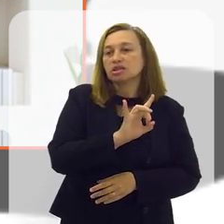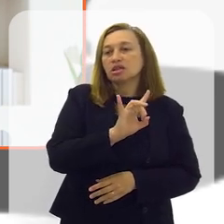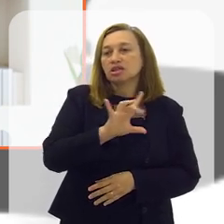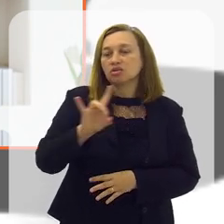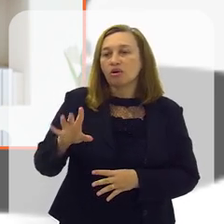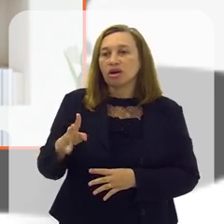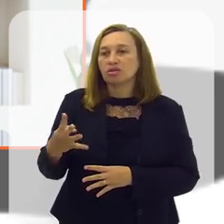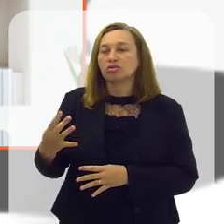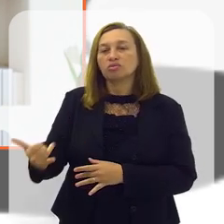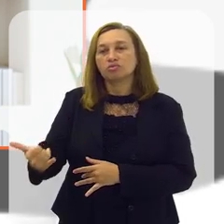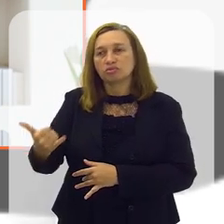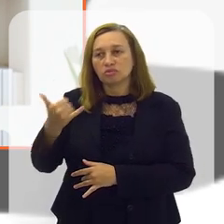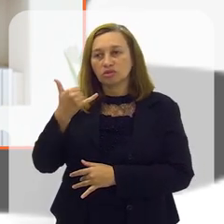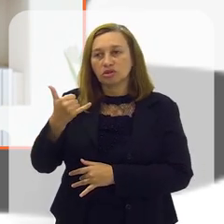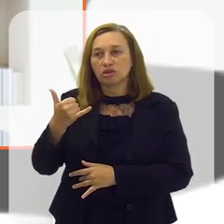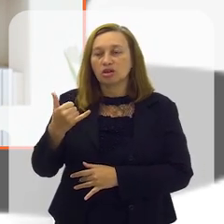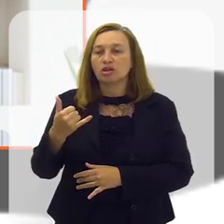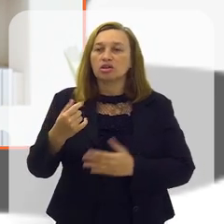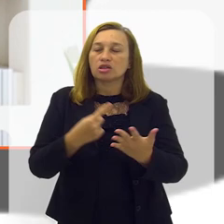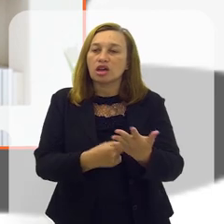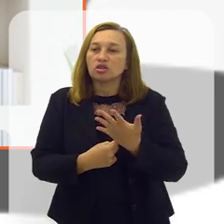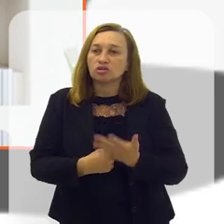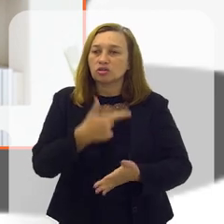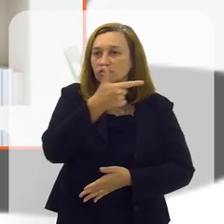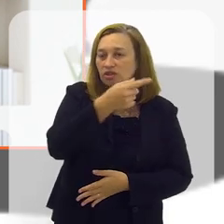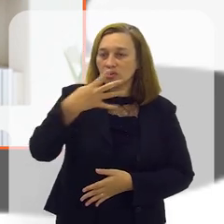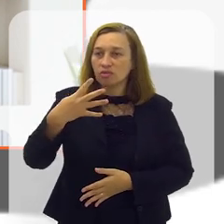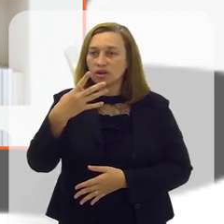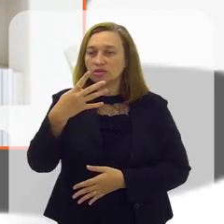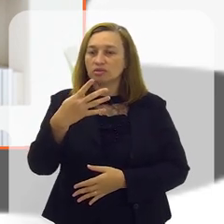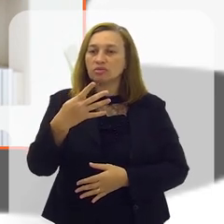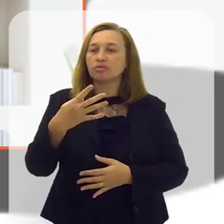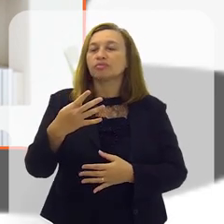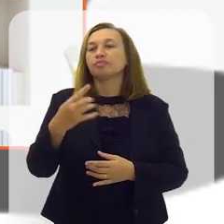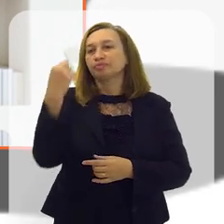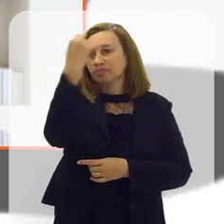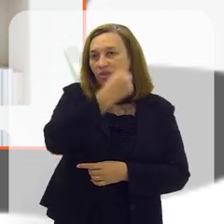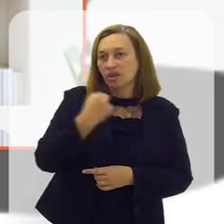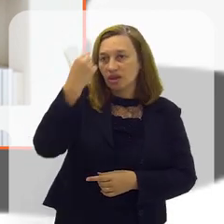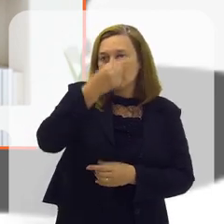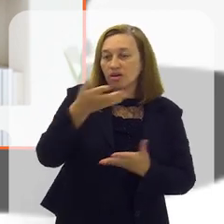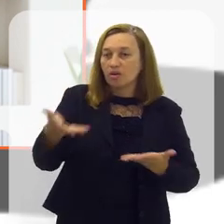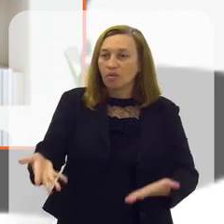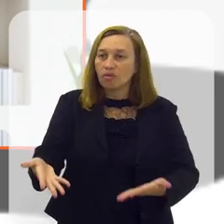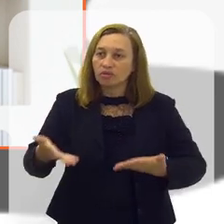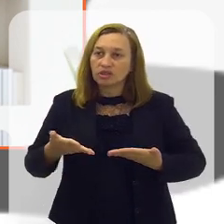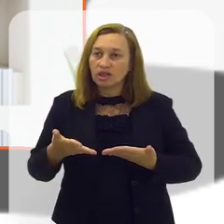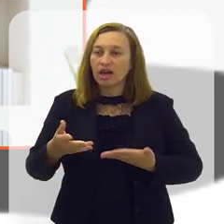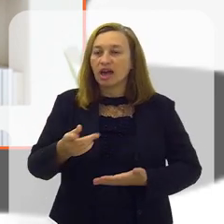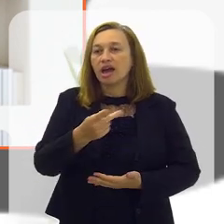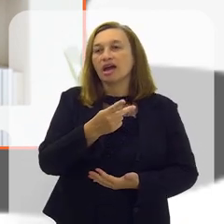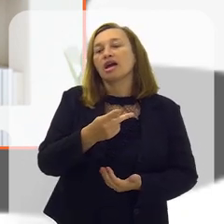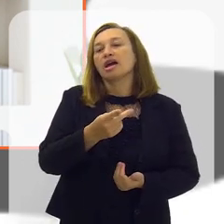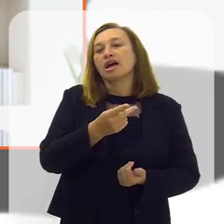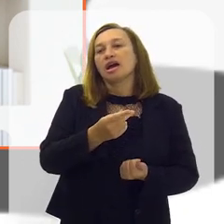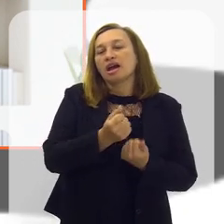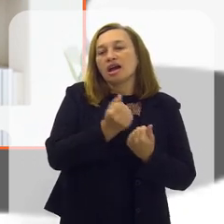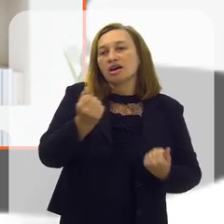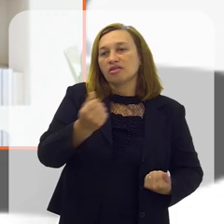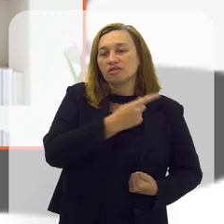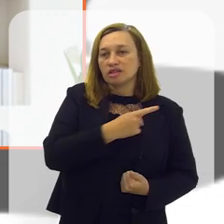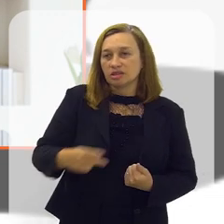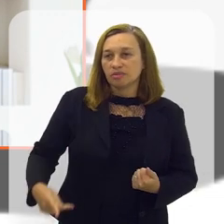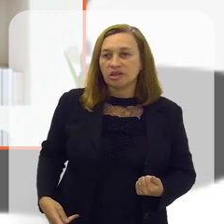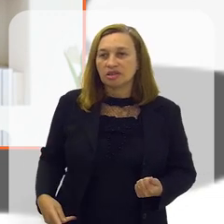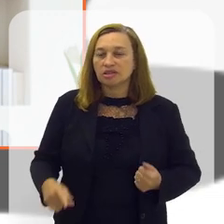linhas de ajuda 24 horas. E nesse momento de celebração, nada mais justo que convidarmos a vice-presidente da Junta